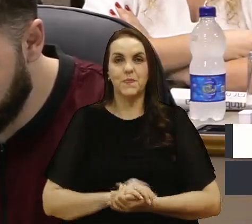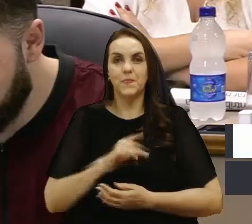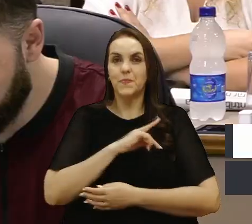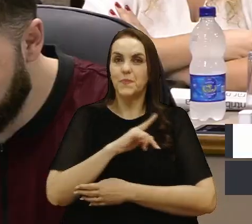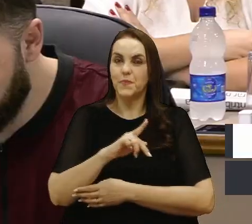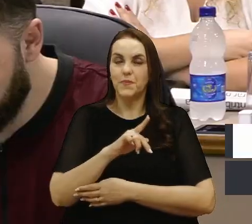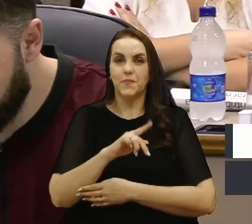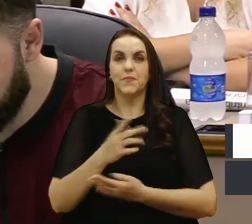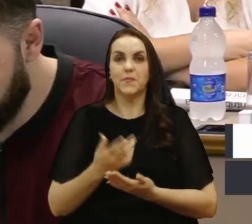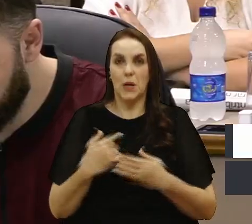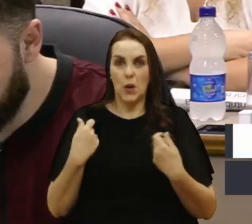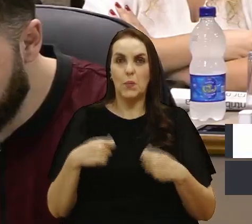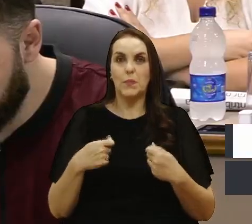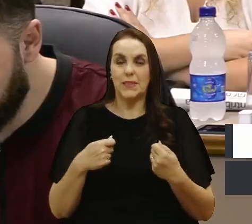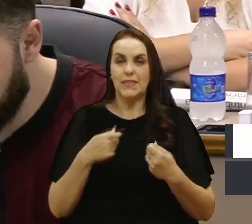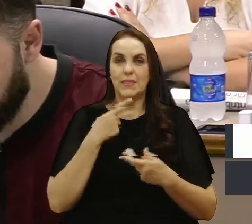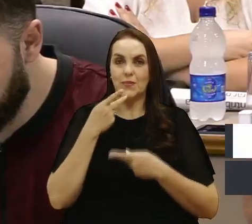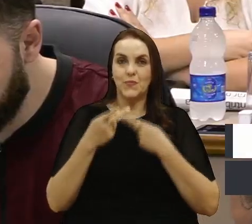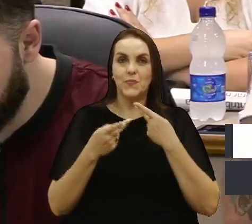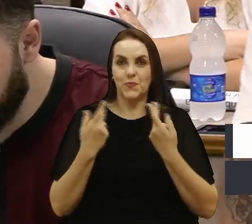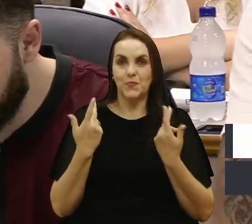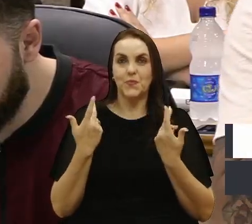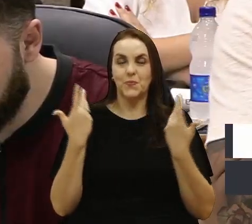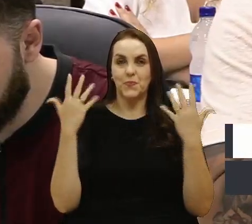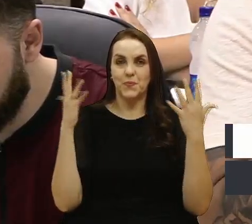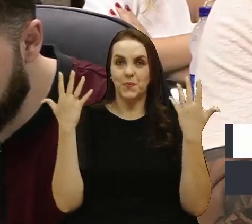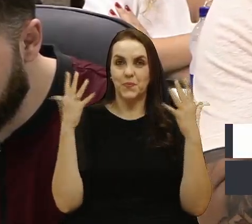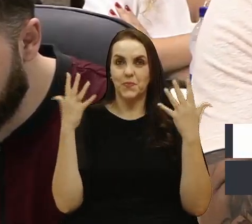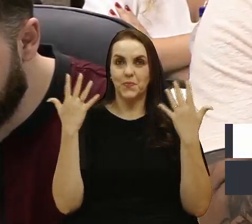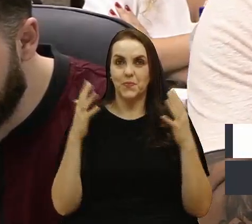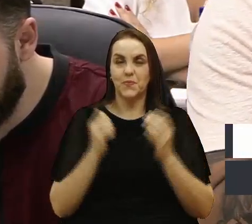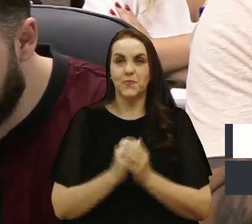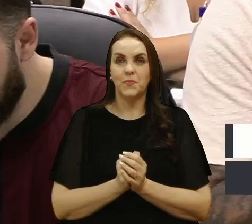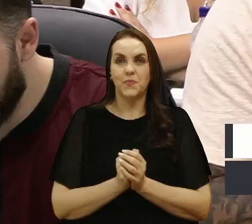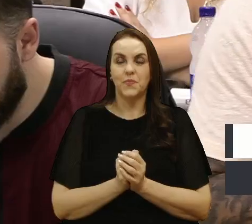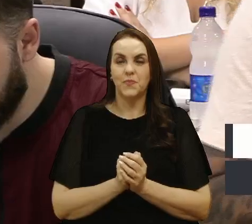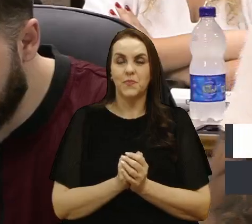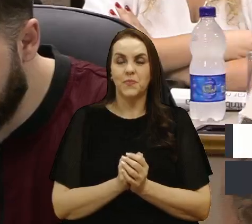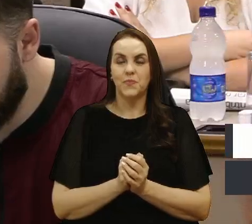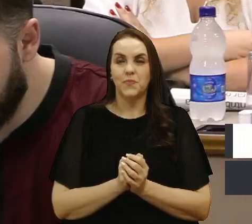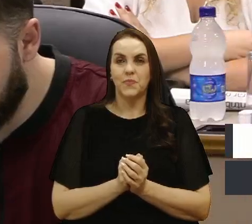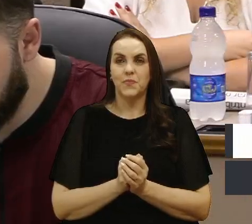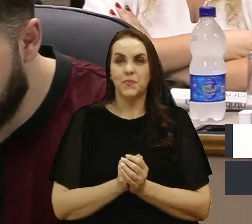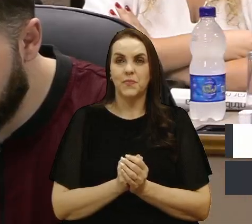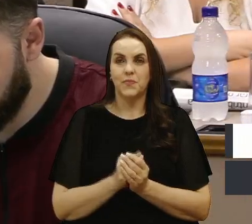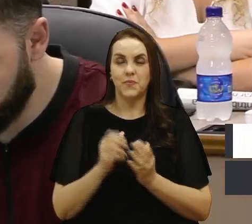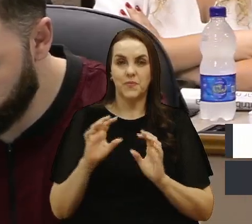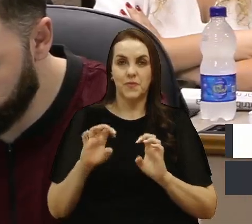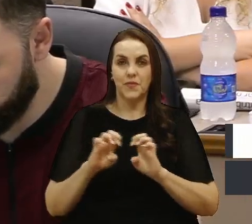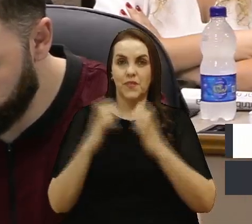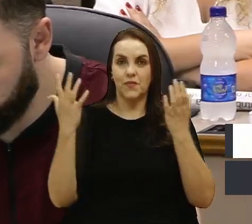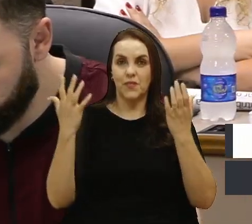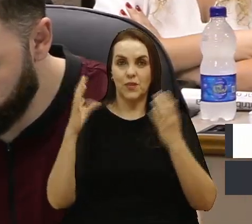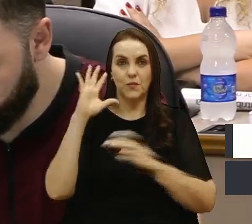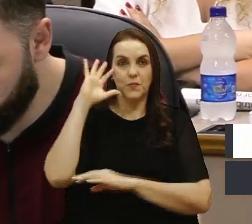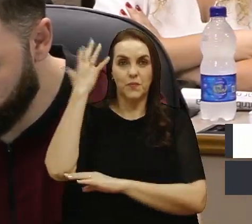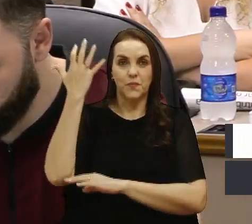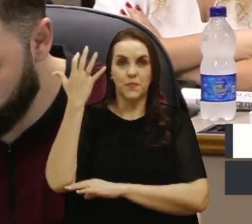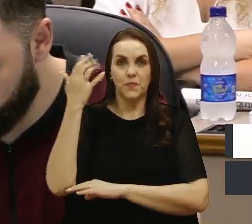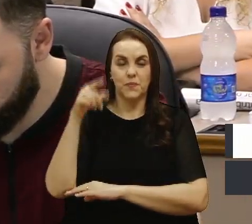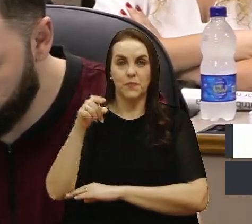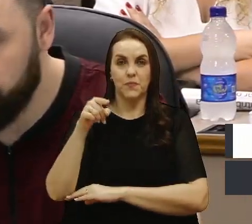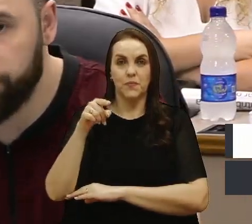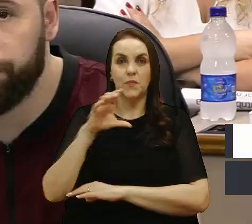não poderia deixar de fazer um voto de congratulações e, na verdade, parabenizar pelo evento ocorrido na